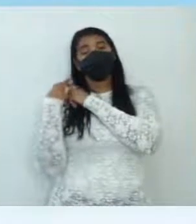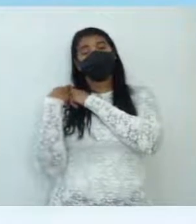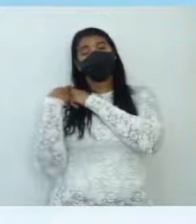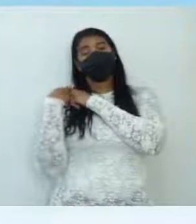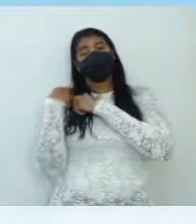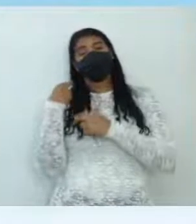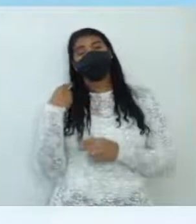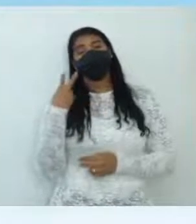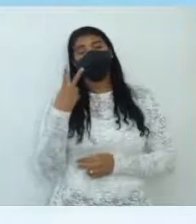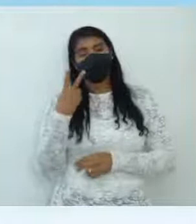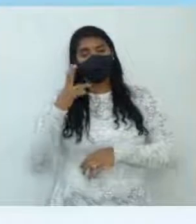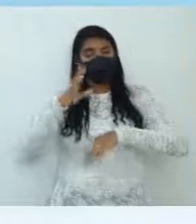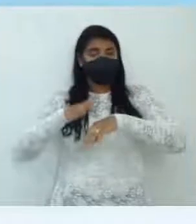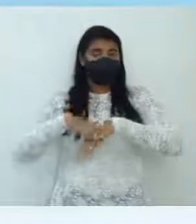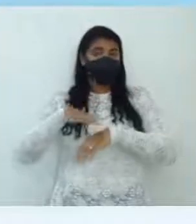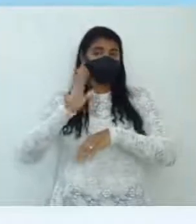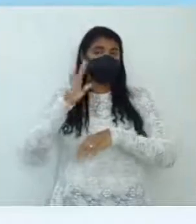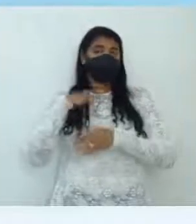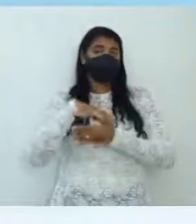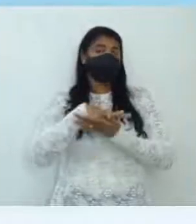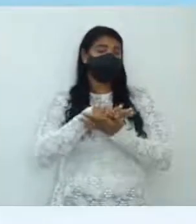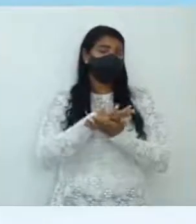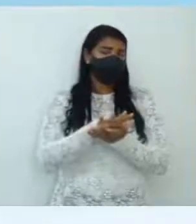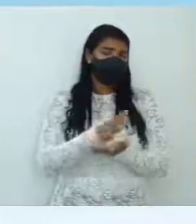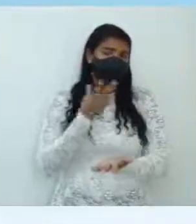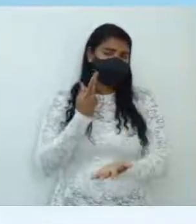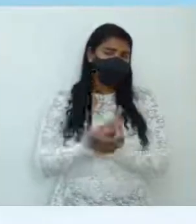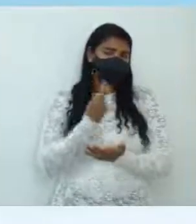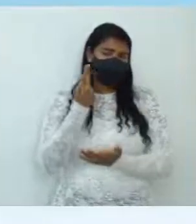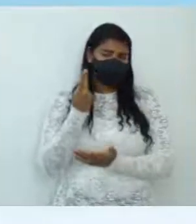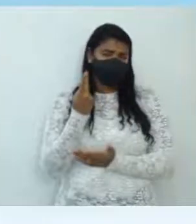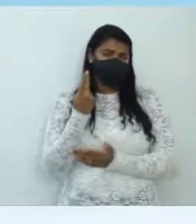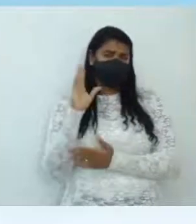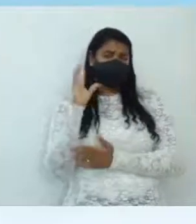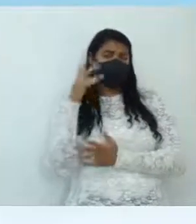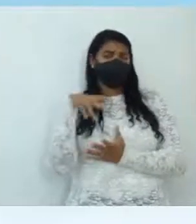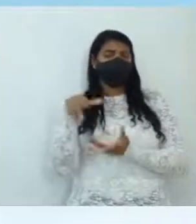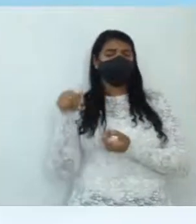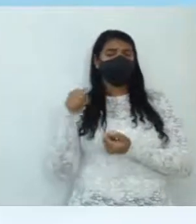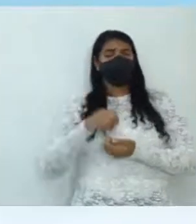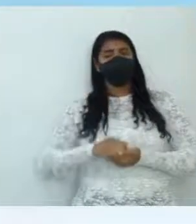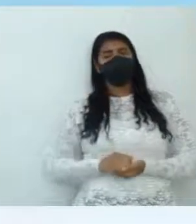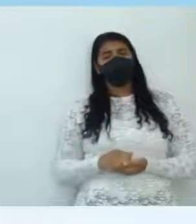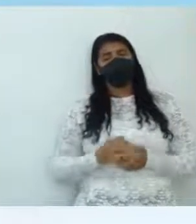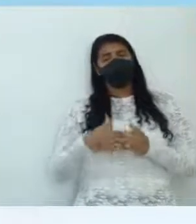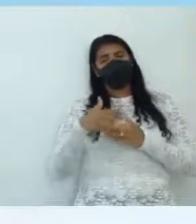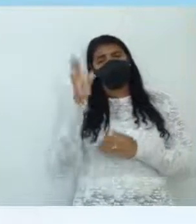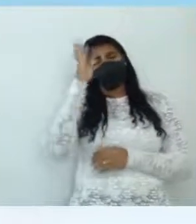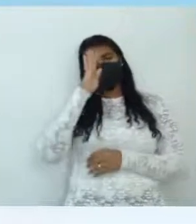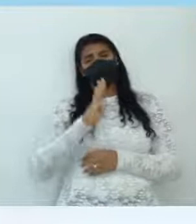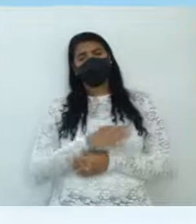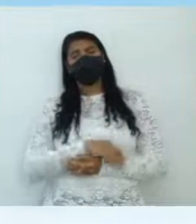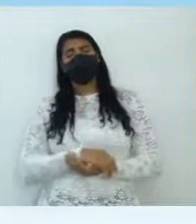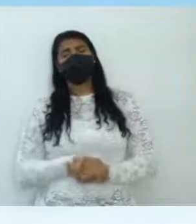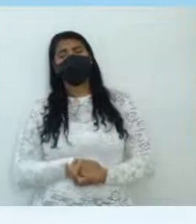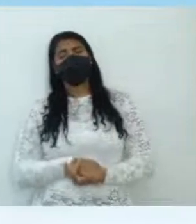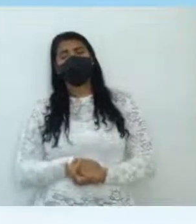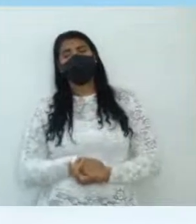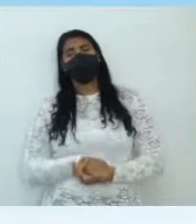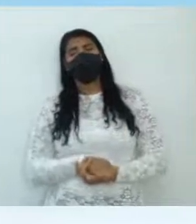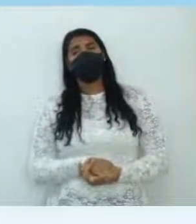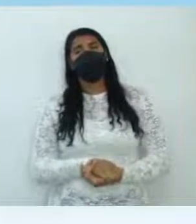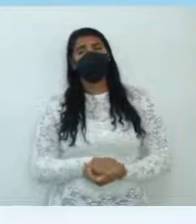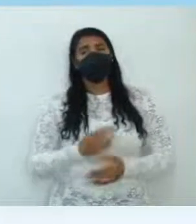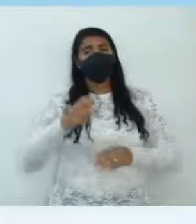dois dos maiores desastres ambientais que aconteceram na história recente do Brasil. A